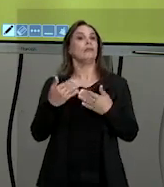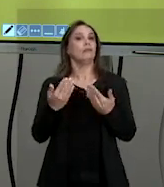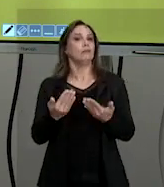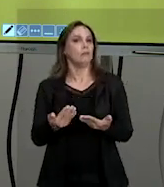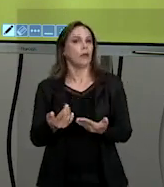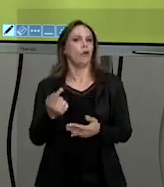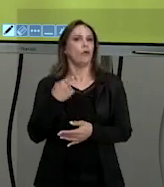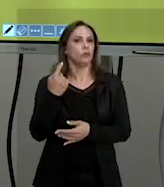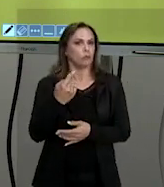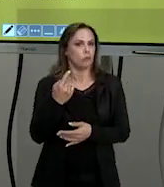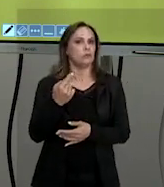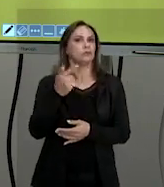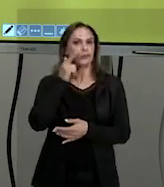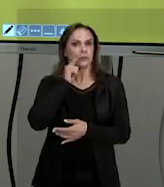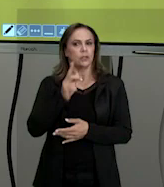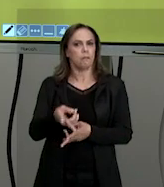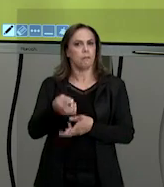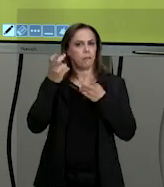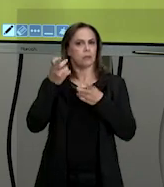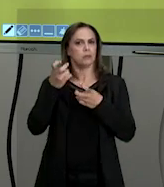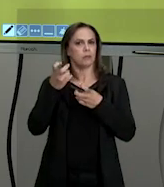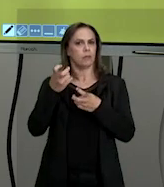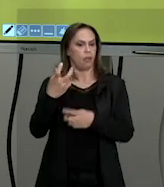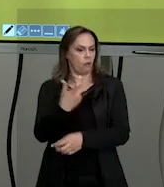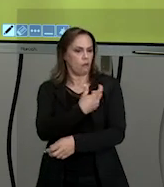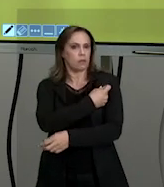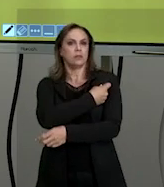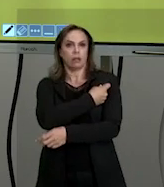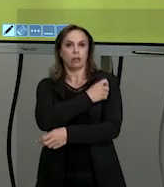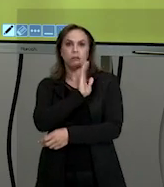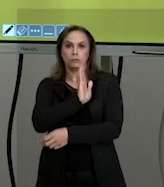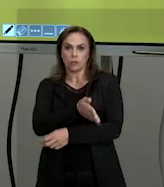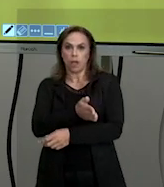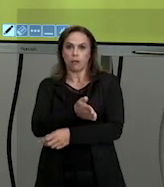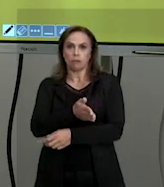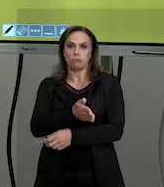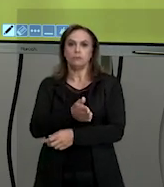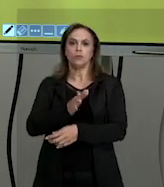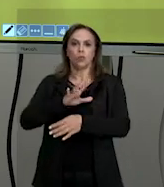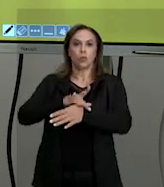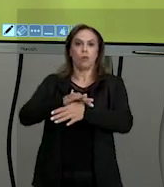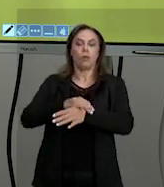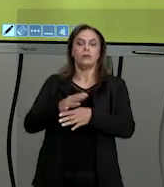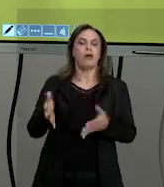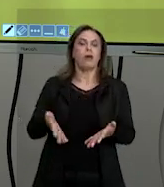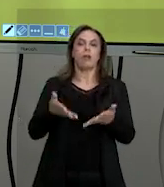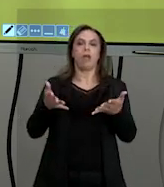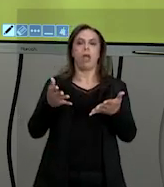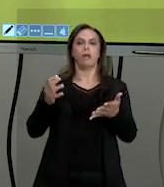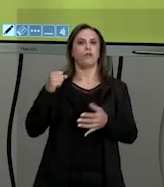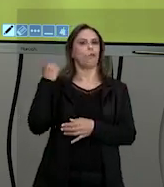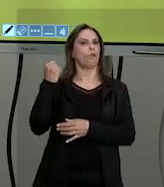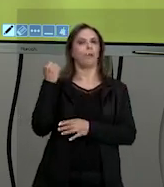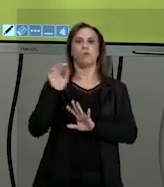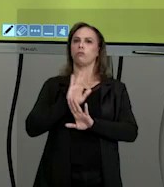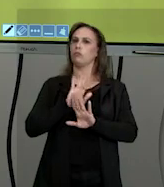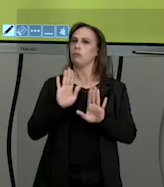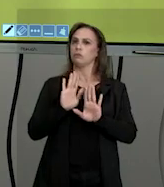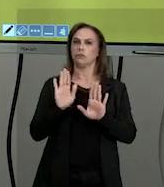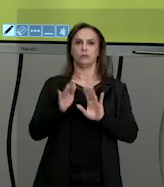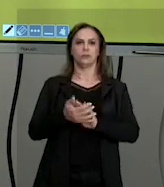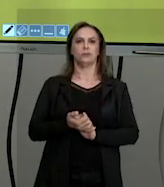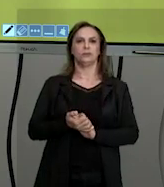redução da gravidade quando as pessoas tomam vacina. E aí eu quero mostrar para vocês um gráfico que